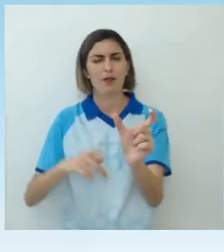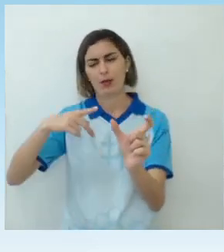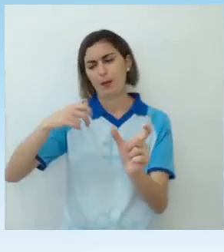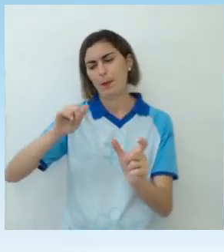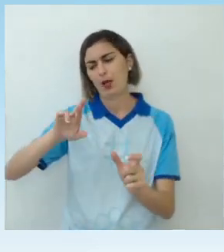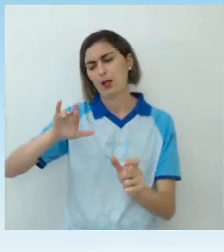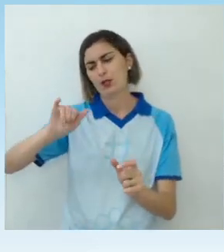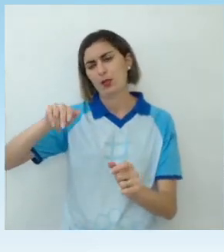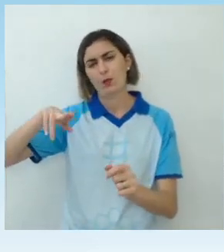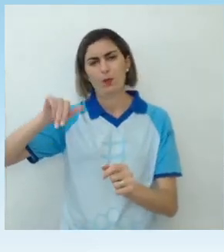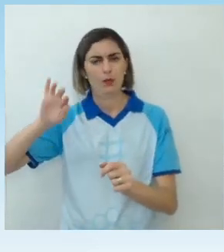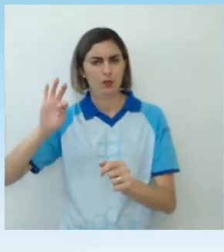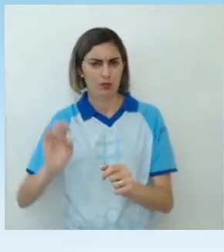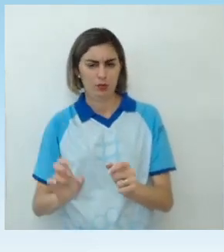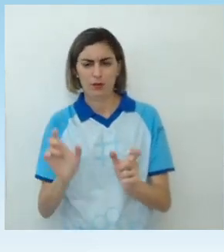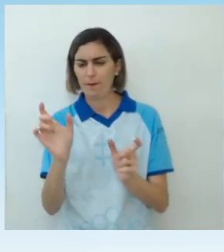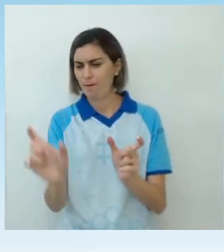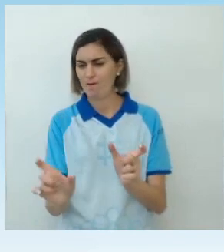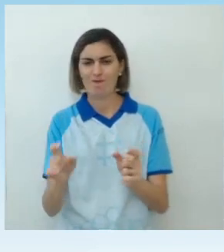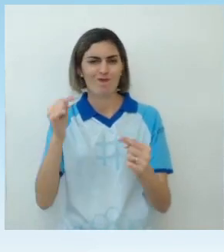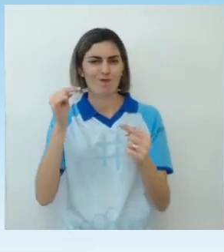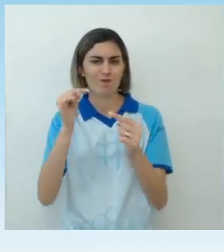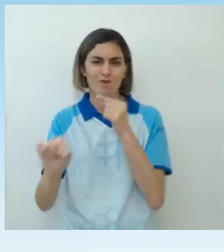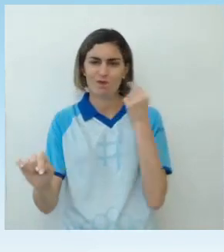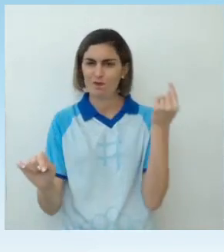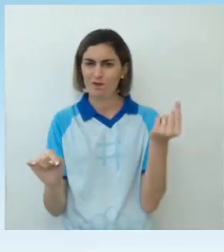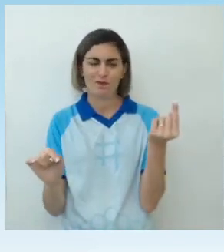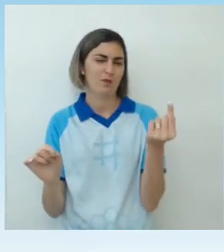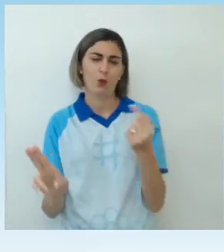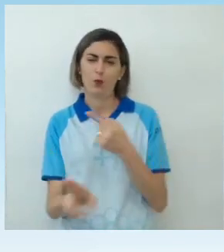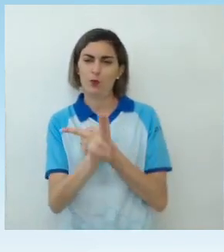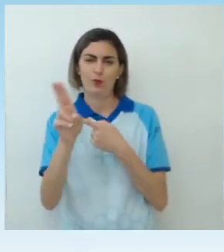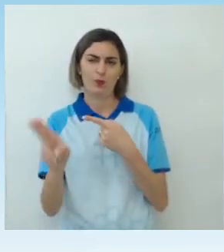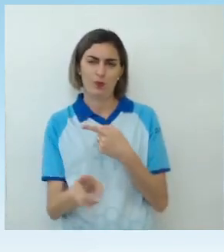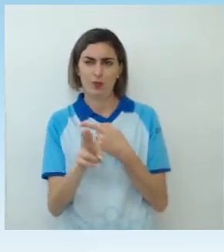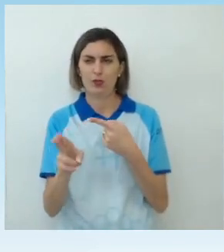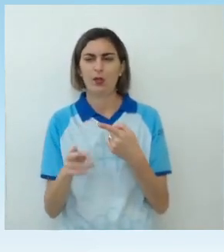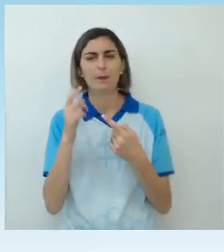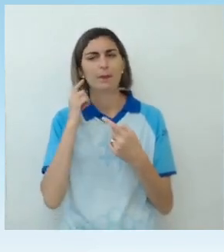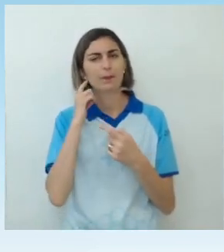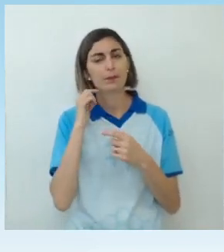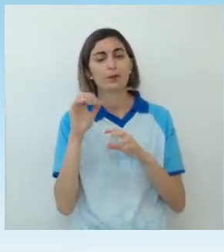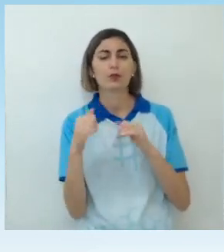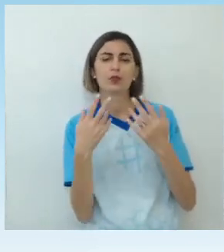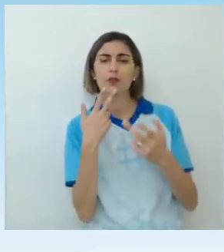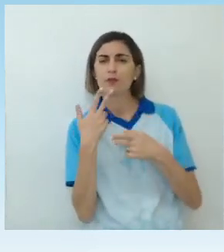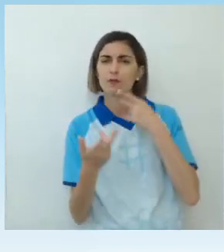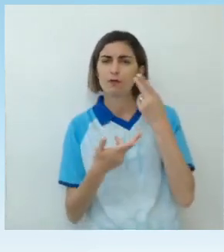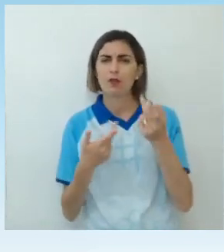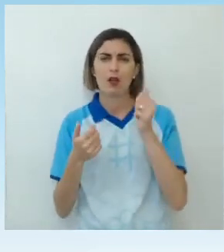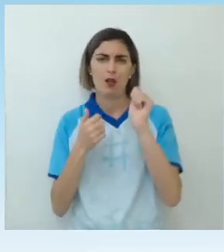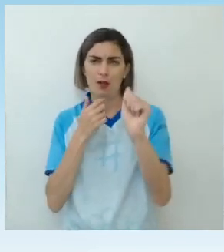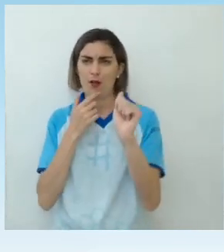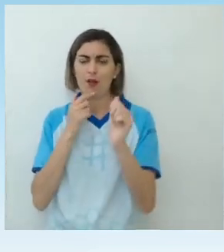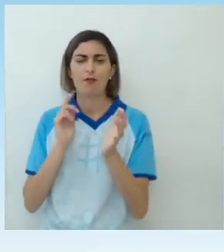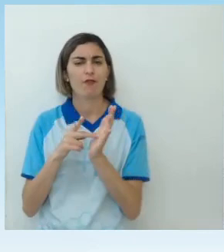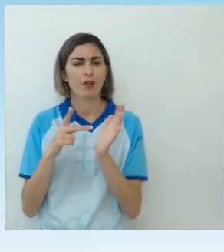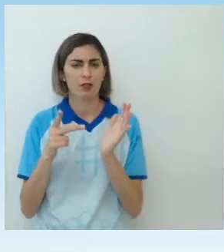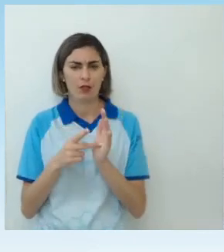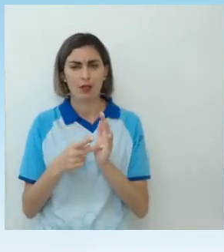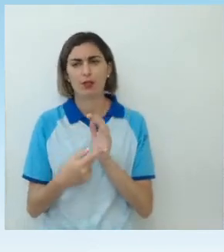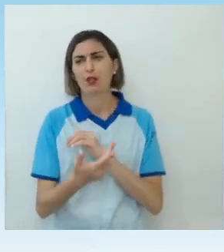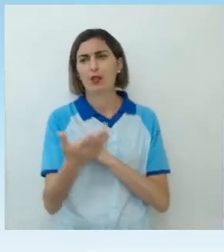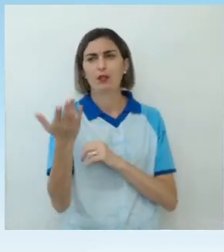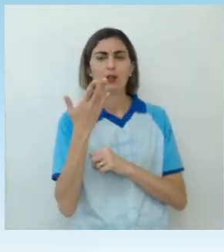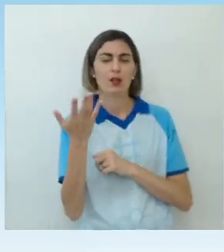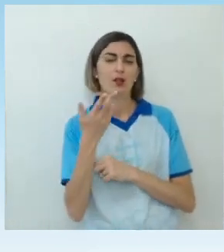são palavras, termos felizes aí de a gente utilizar, tá? Então, quando ele considera aqui a letra A como verdadeira, ele